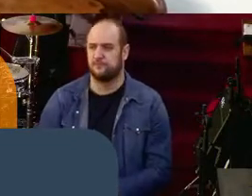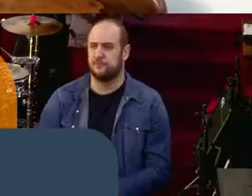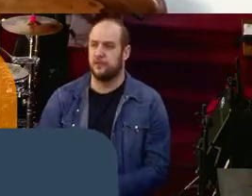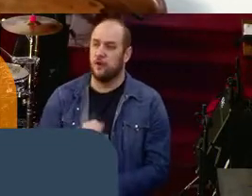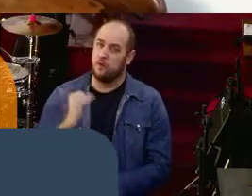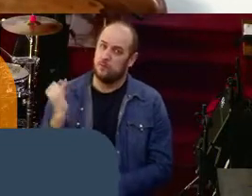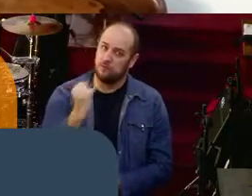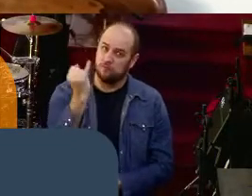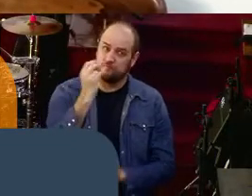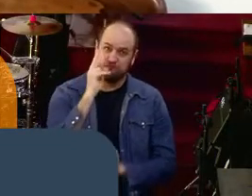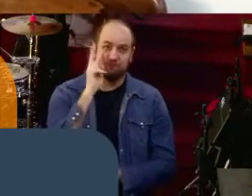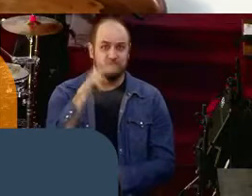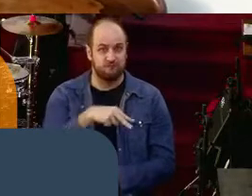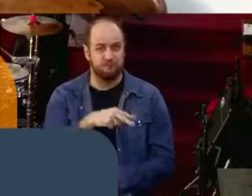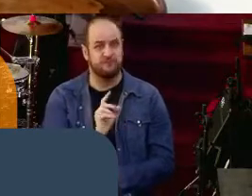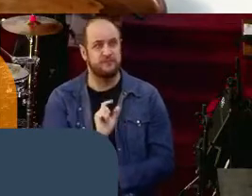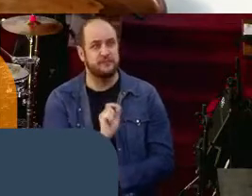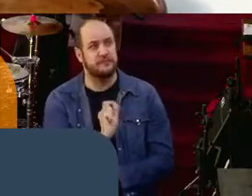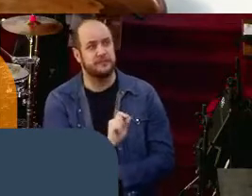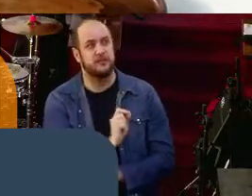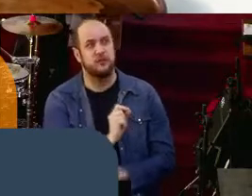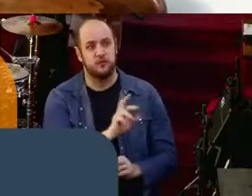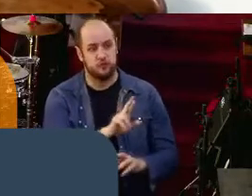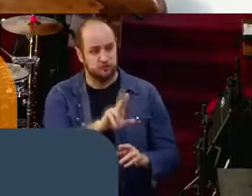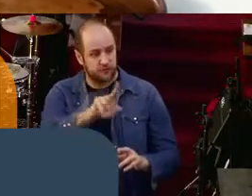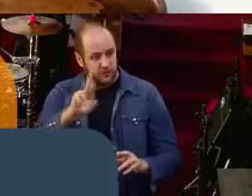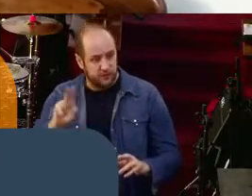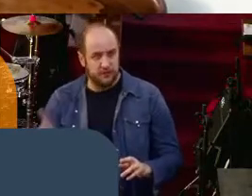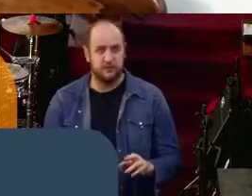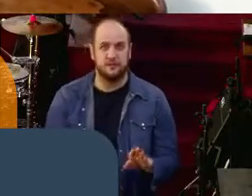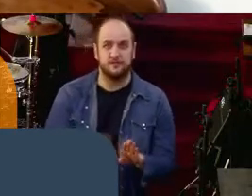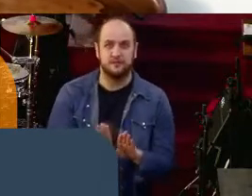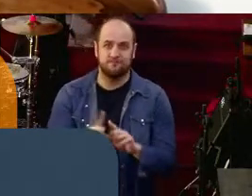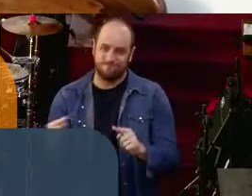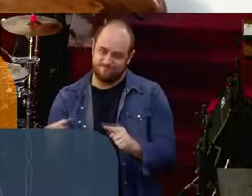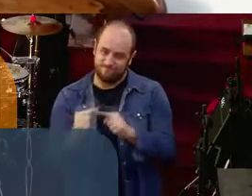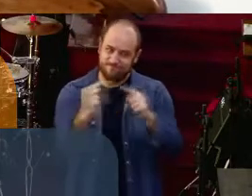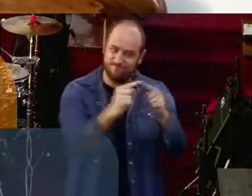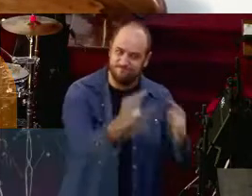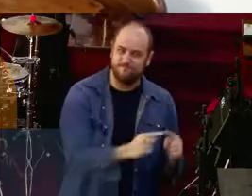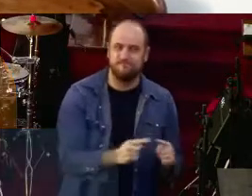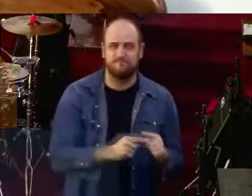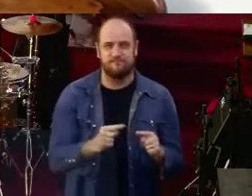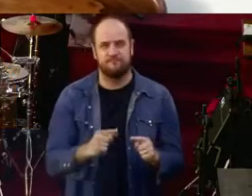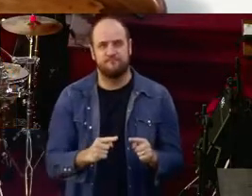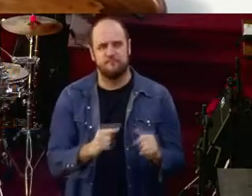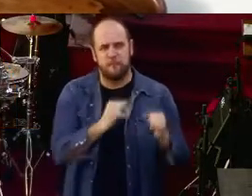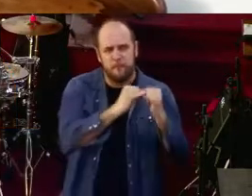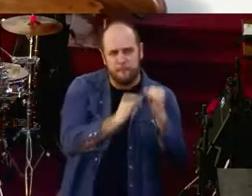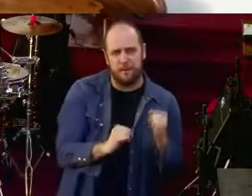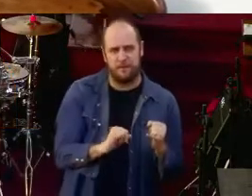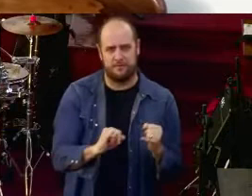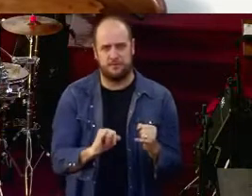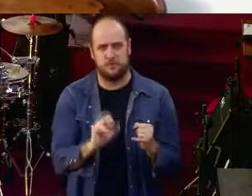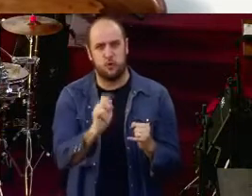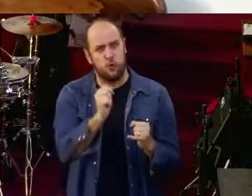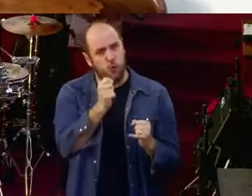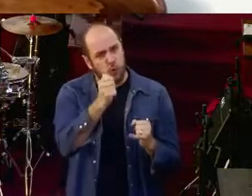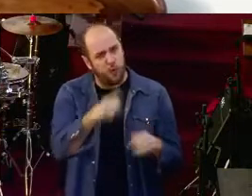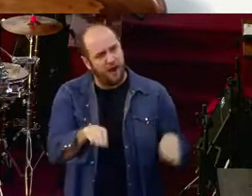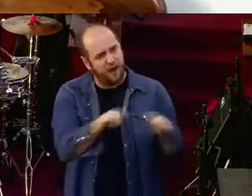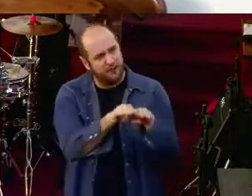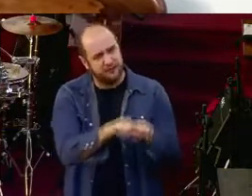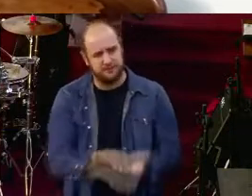que vejamos outras passagens que são idênticas a esta, ou quase idênticas. Então, quero convidar você